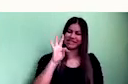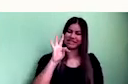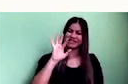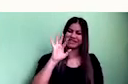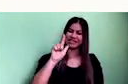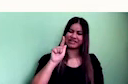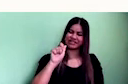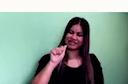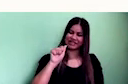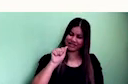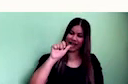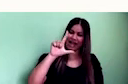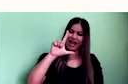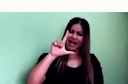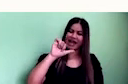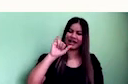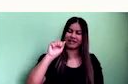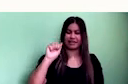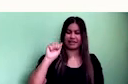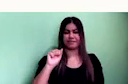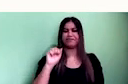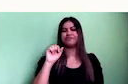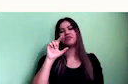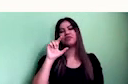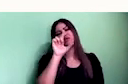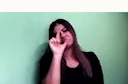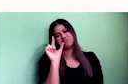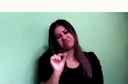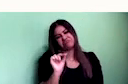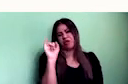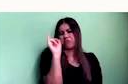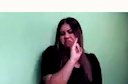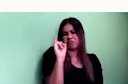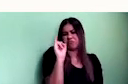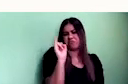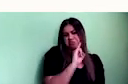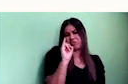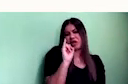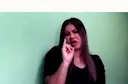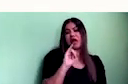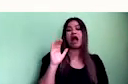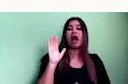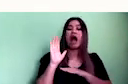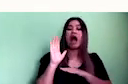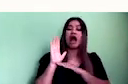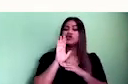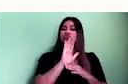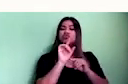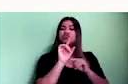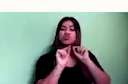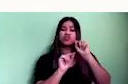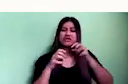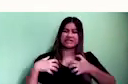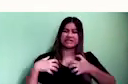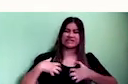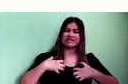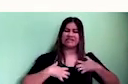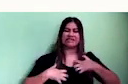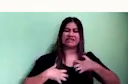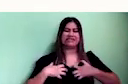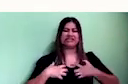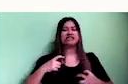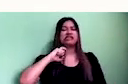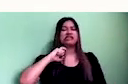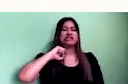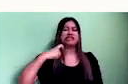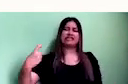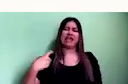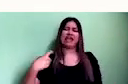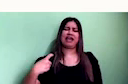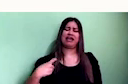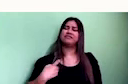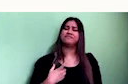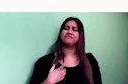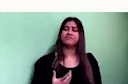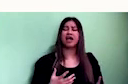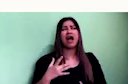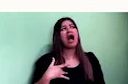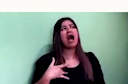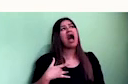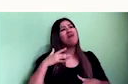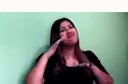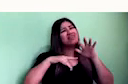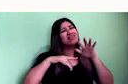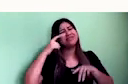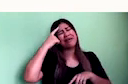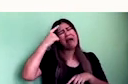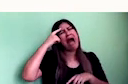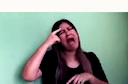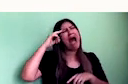mente. A bergamota, ela tira aquela sensação de um pensamento repetitivo na sua cabeça. Amanhã eu tenho que fazer tal coisa, hoje eu não consegui